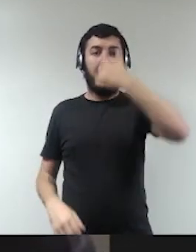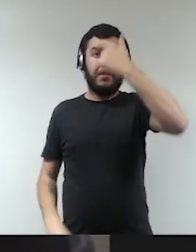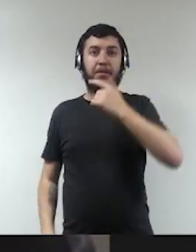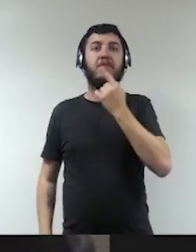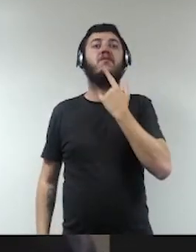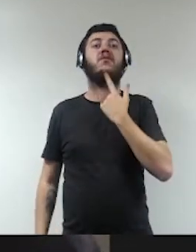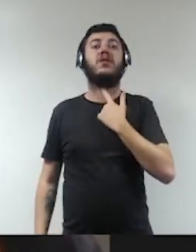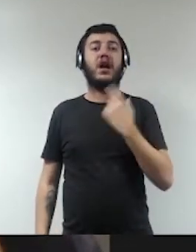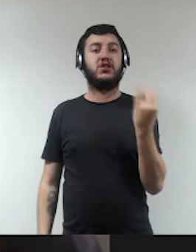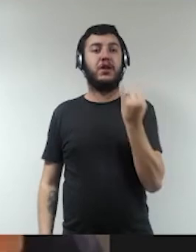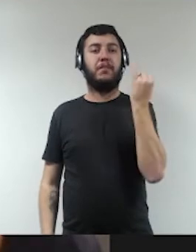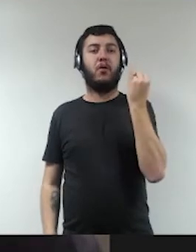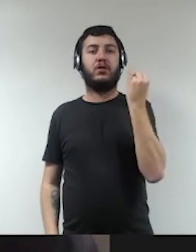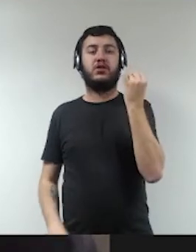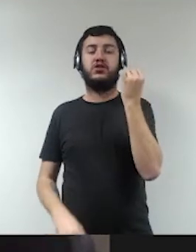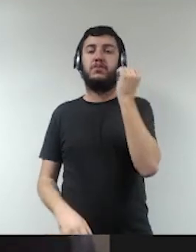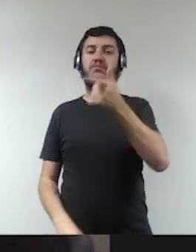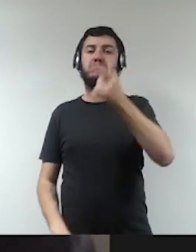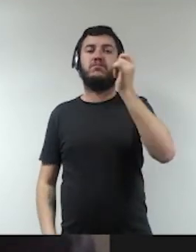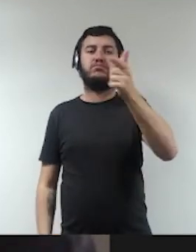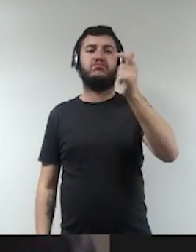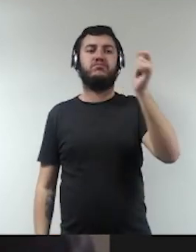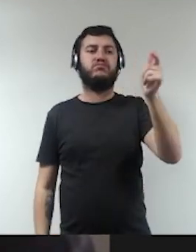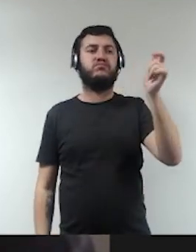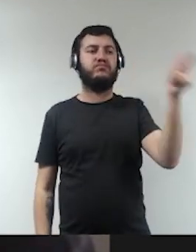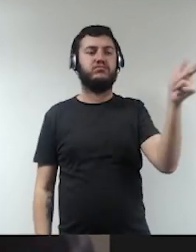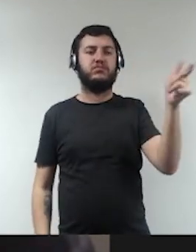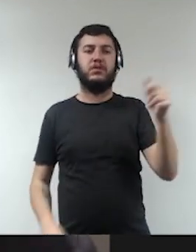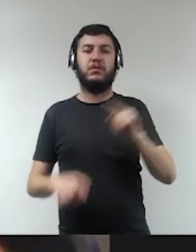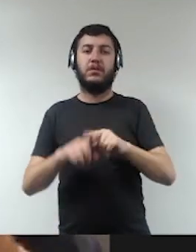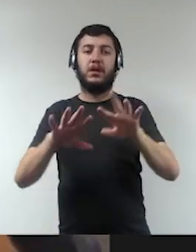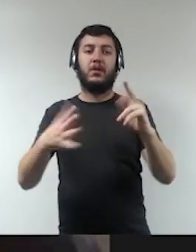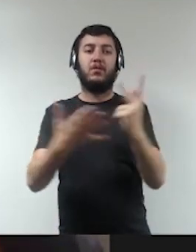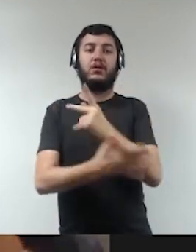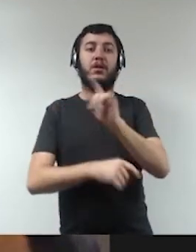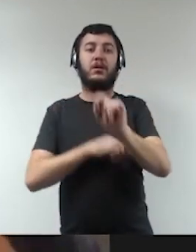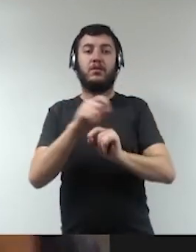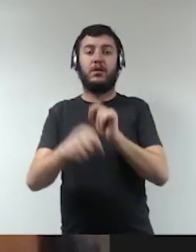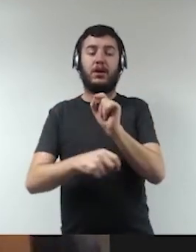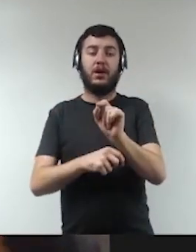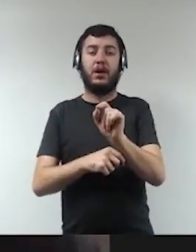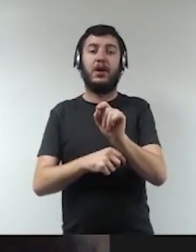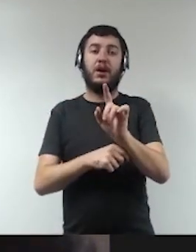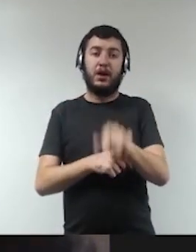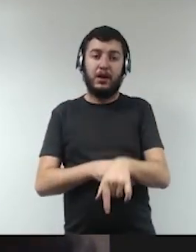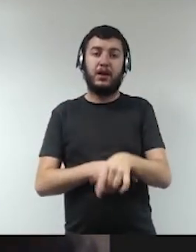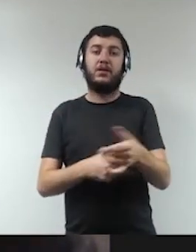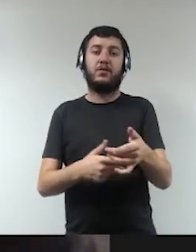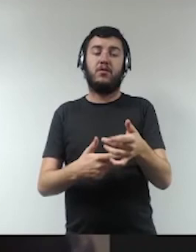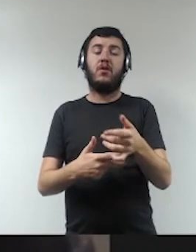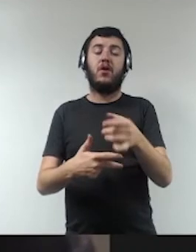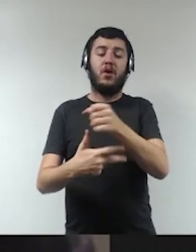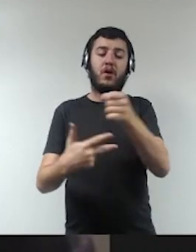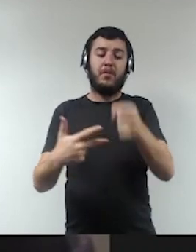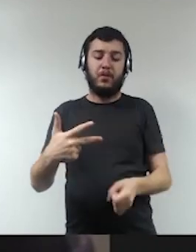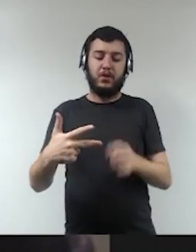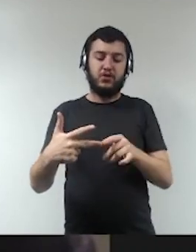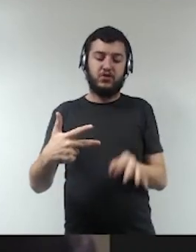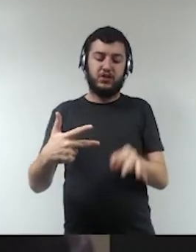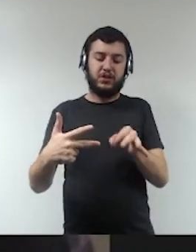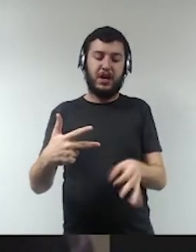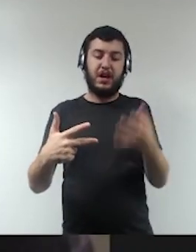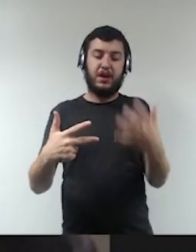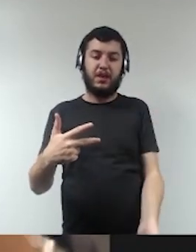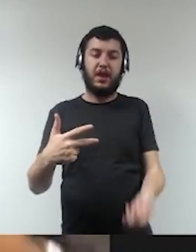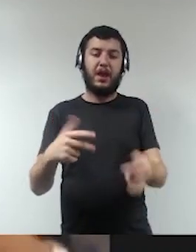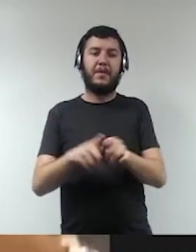as pessoas com isso levam ao judiciário, foi um pouco do que eu falei no início, toda sorte de demandas. Fiquei até surpreso em a doutora